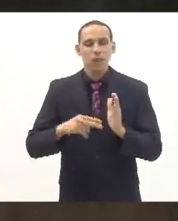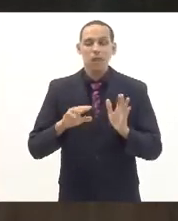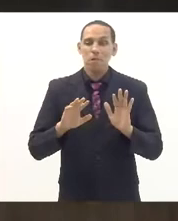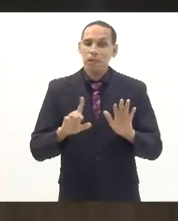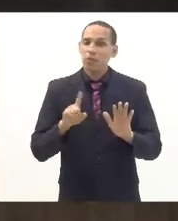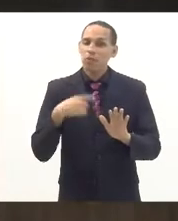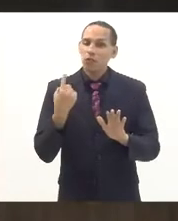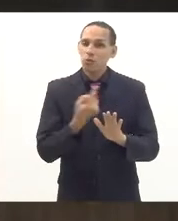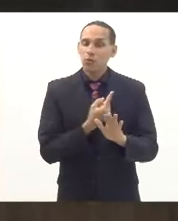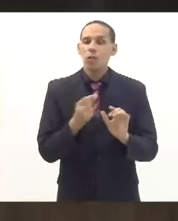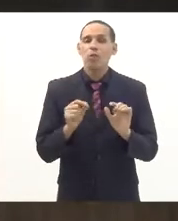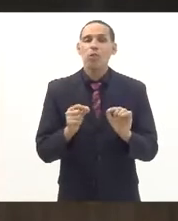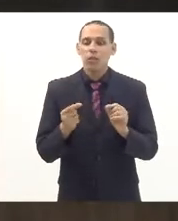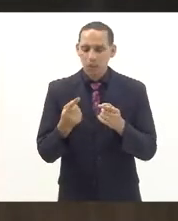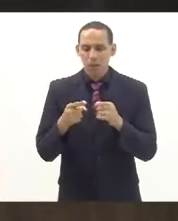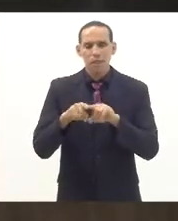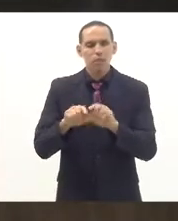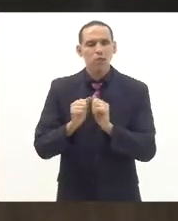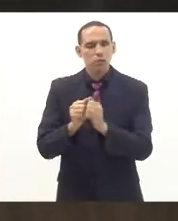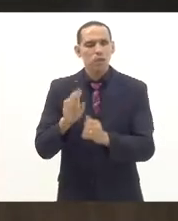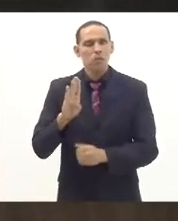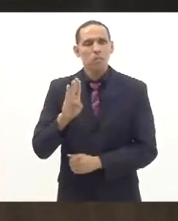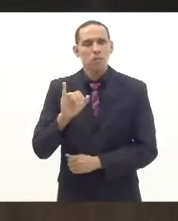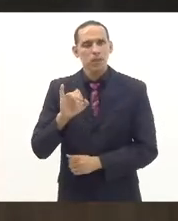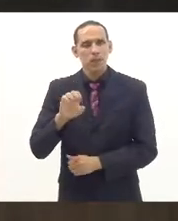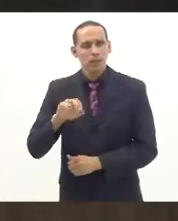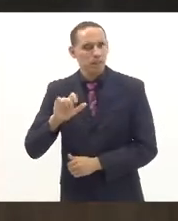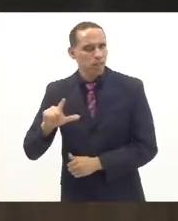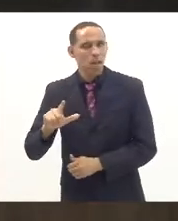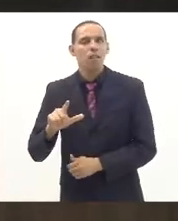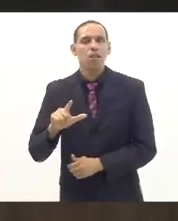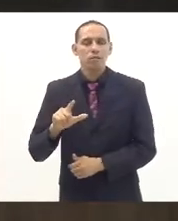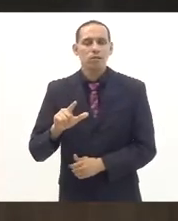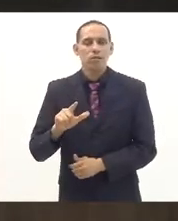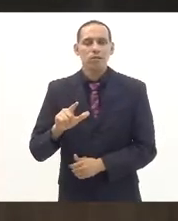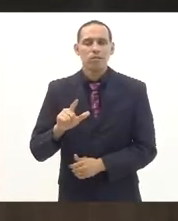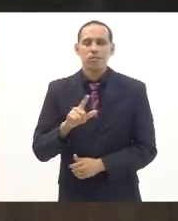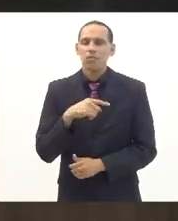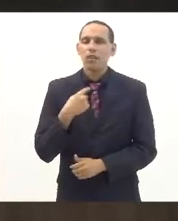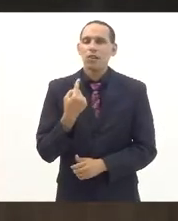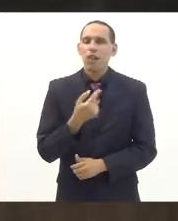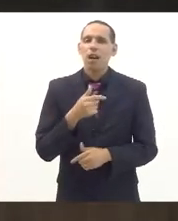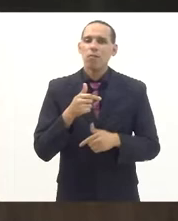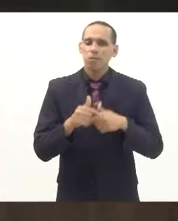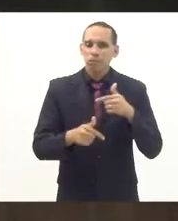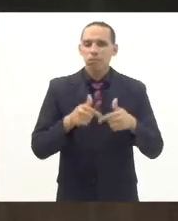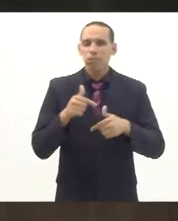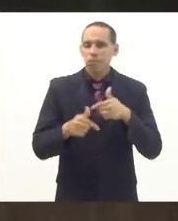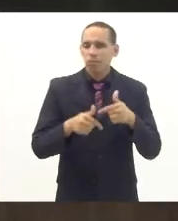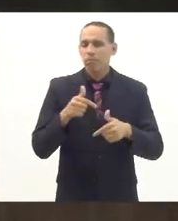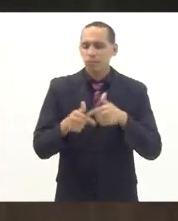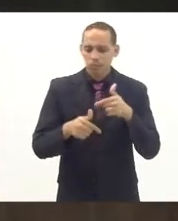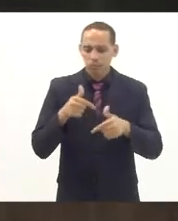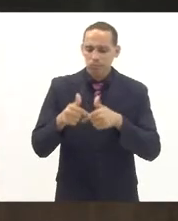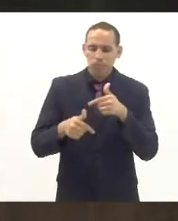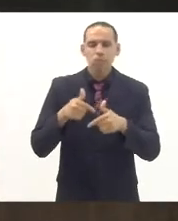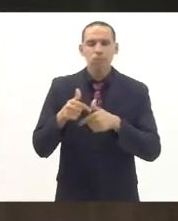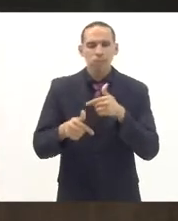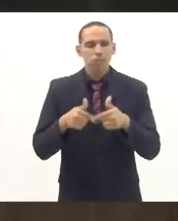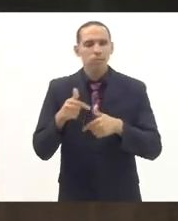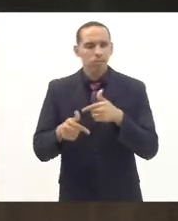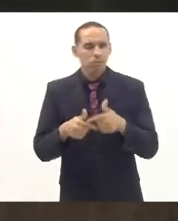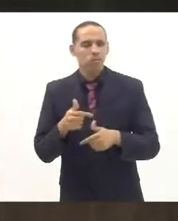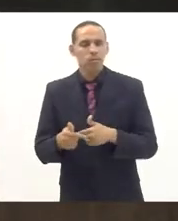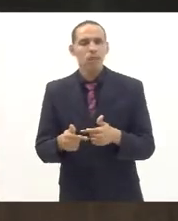então nós voltamos a ser grandes parceiros da Bienal fizemos um trabalho fazendo com que todas as nossas crianças os nossos